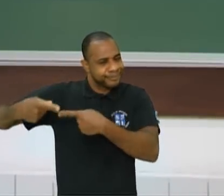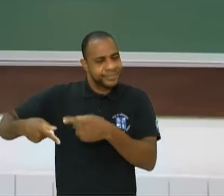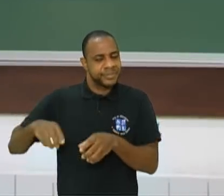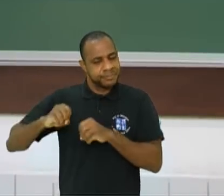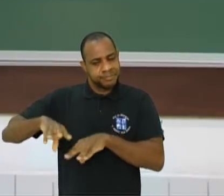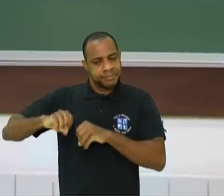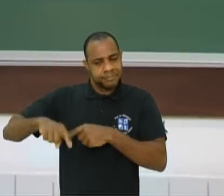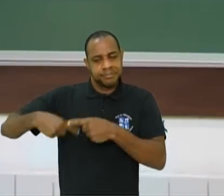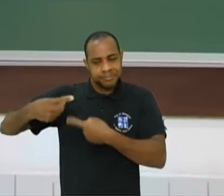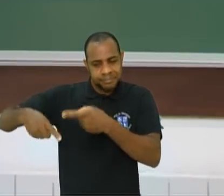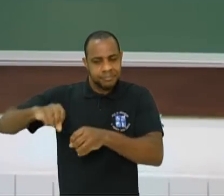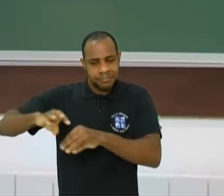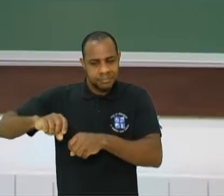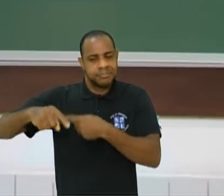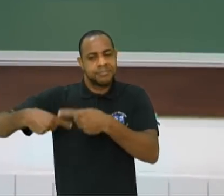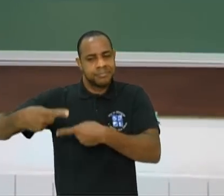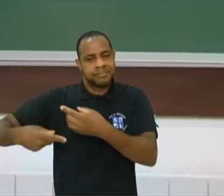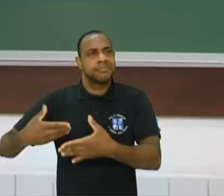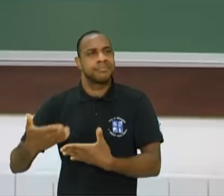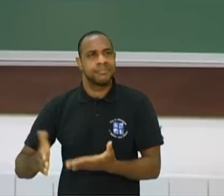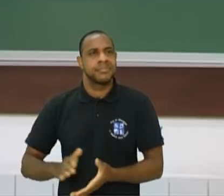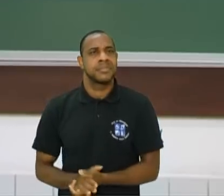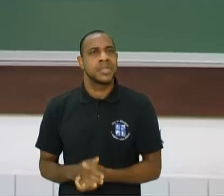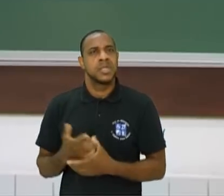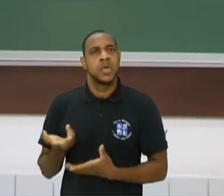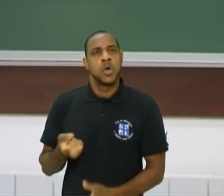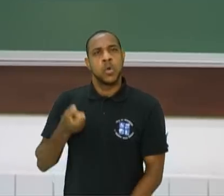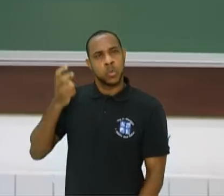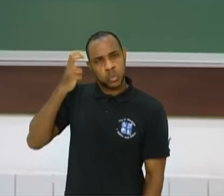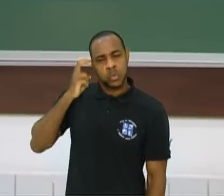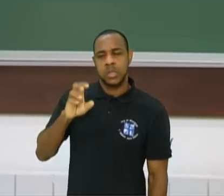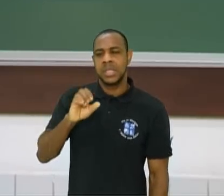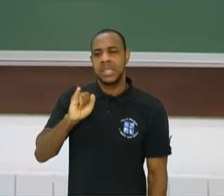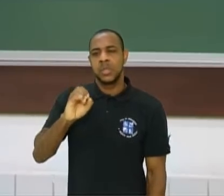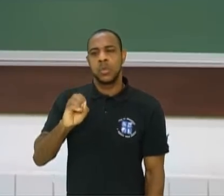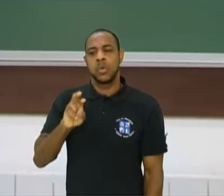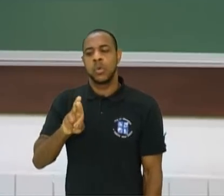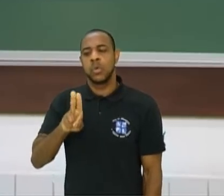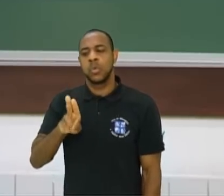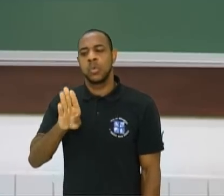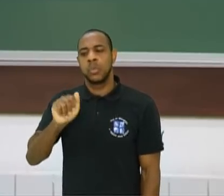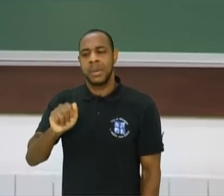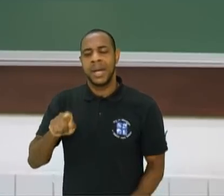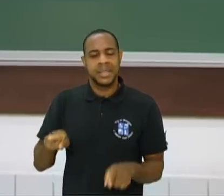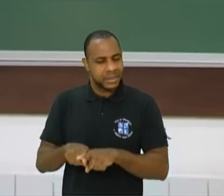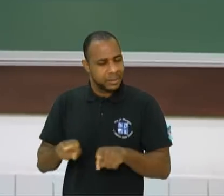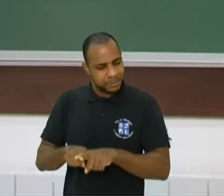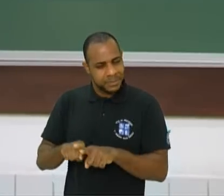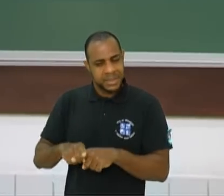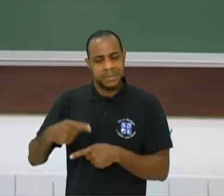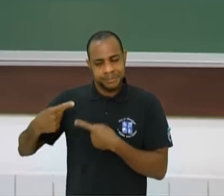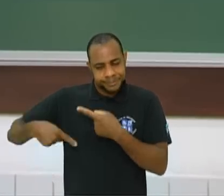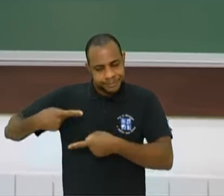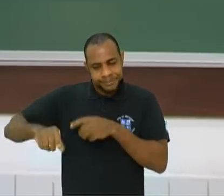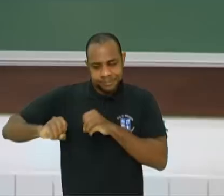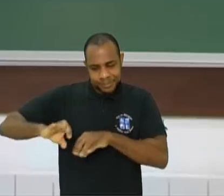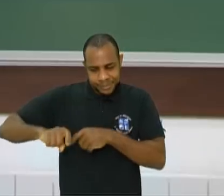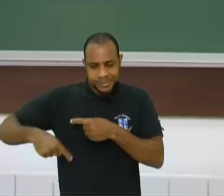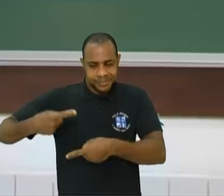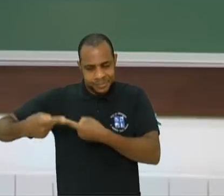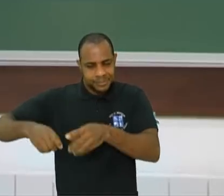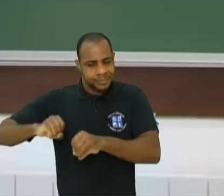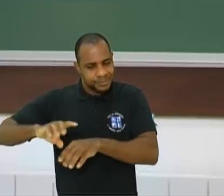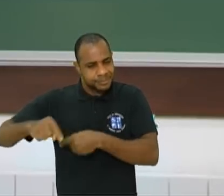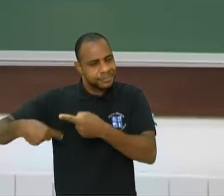cultura iorubá também vai passando, né? O vô vai contar ali para o neto, depois o neto, quando crescer, tiver seus filhos, vai contar para